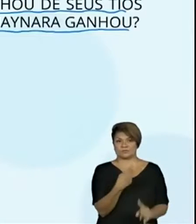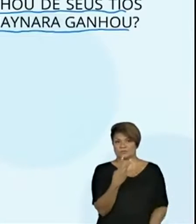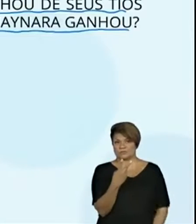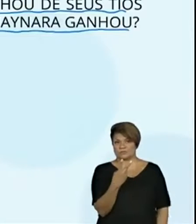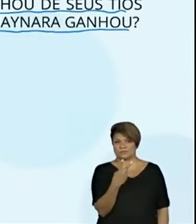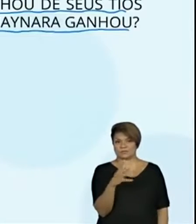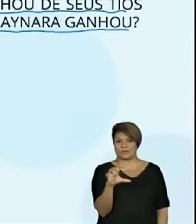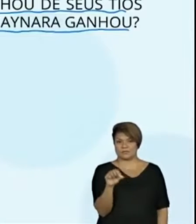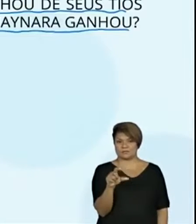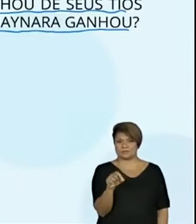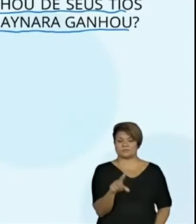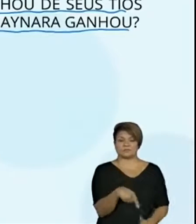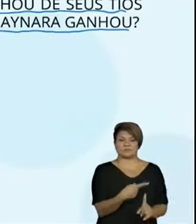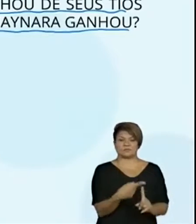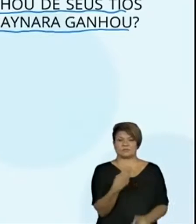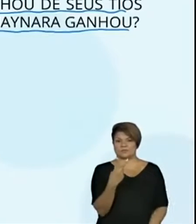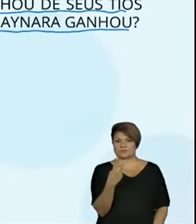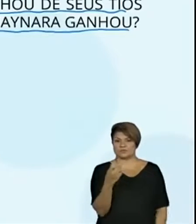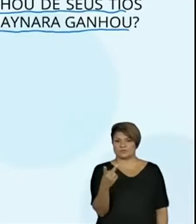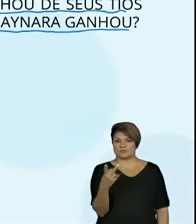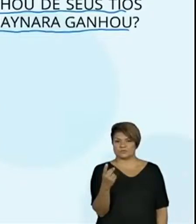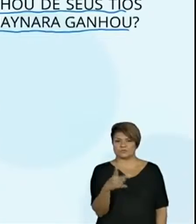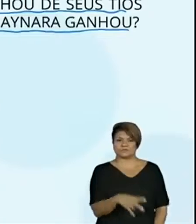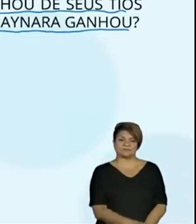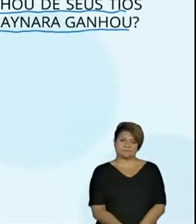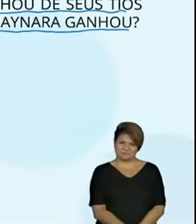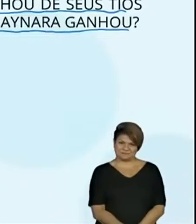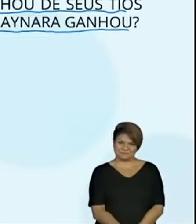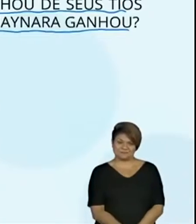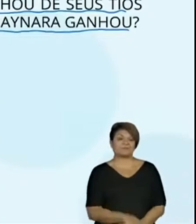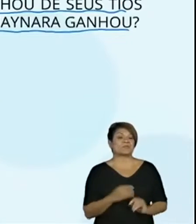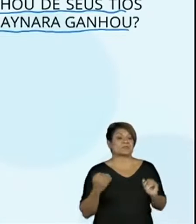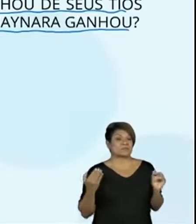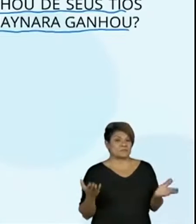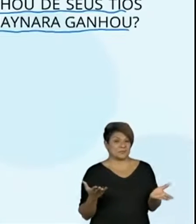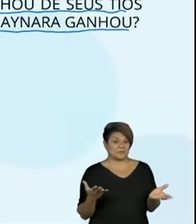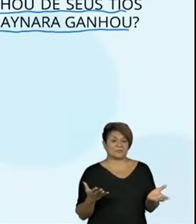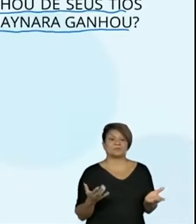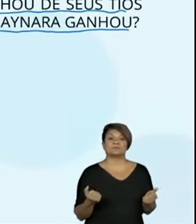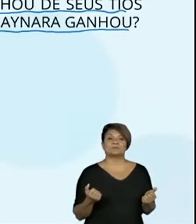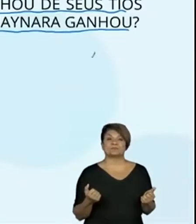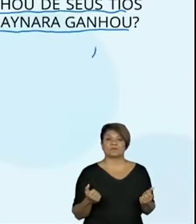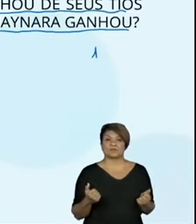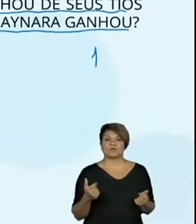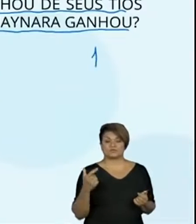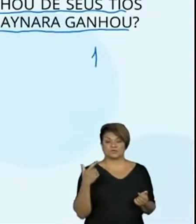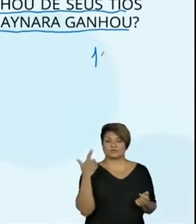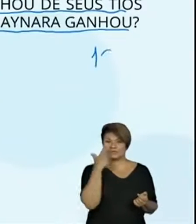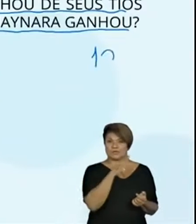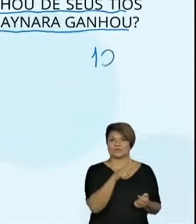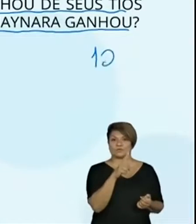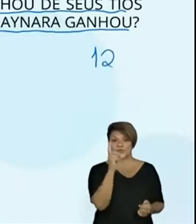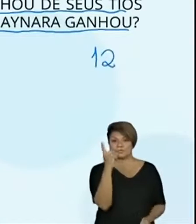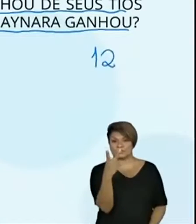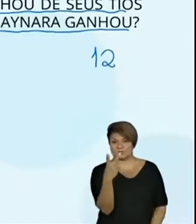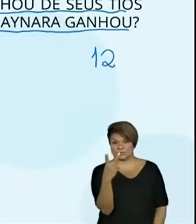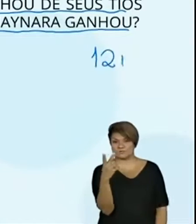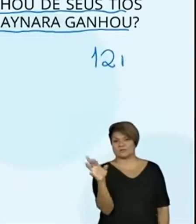Mais 2. 10. Mais 2. 12. Então, a gente chega na condição que ganhou